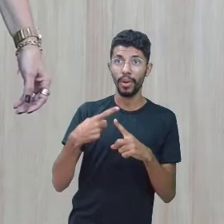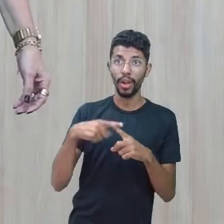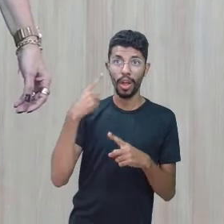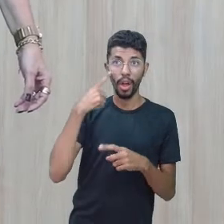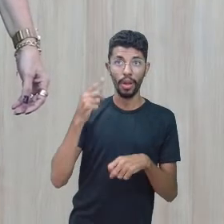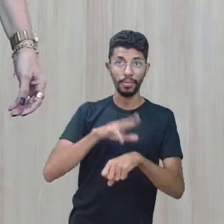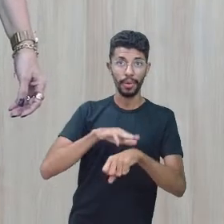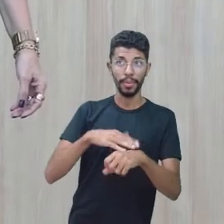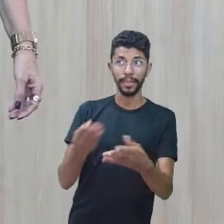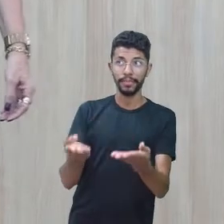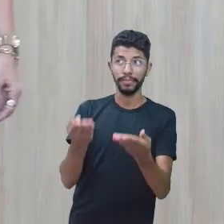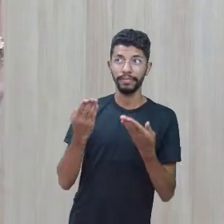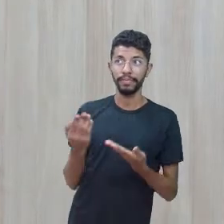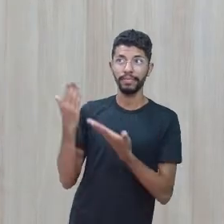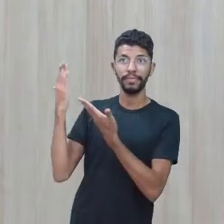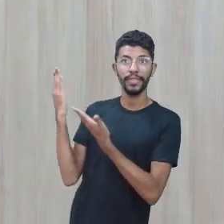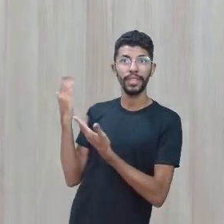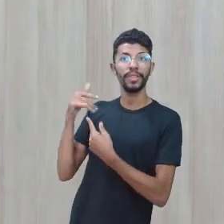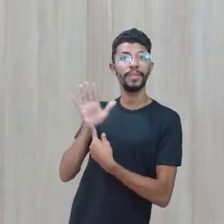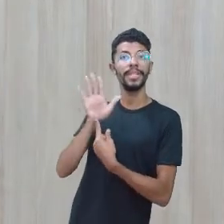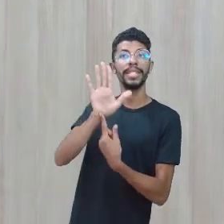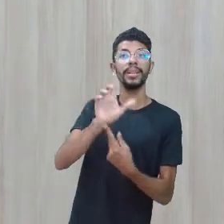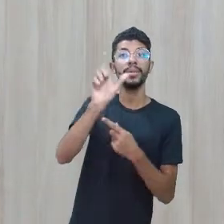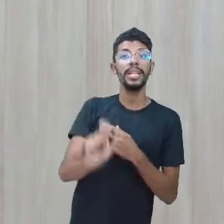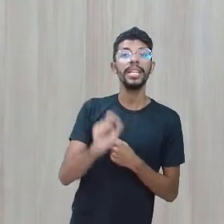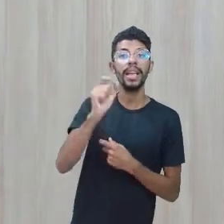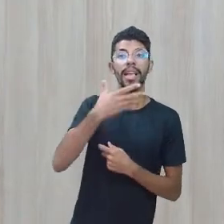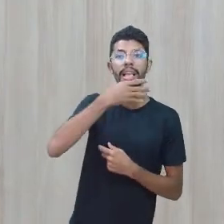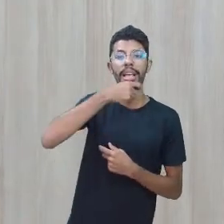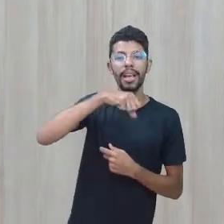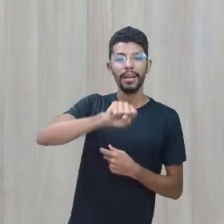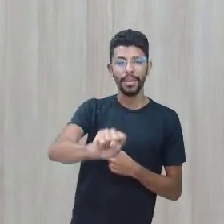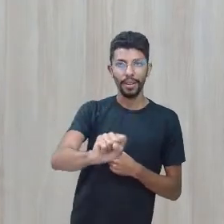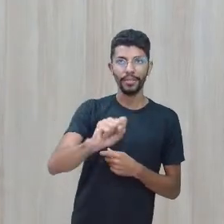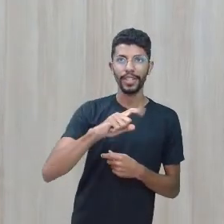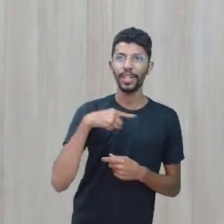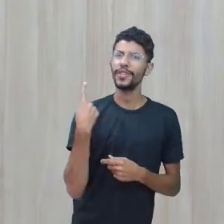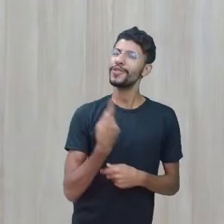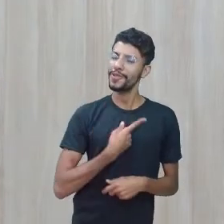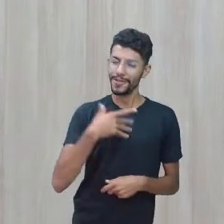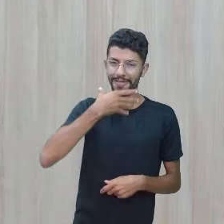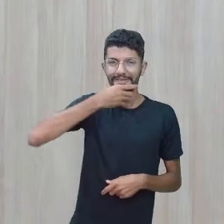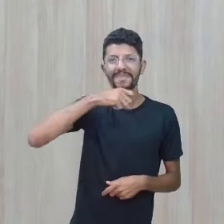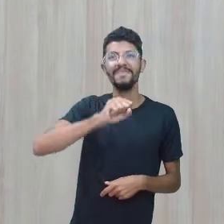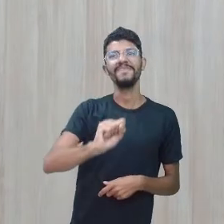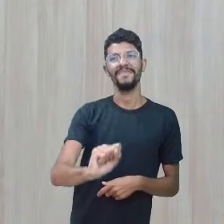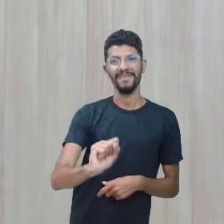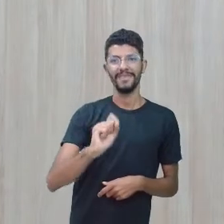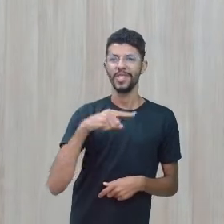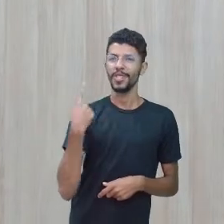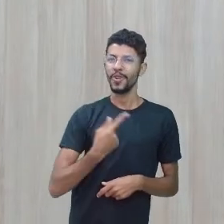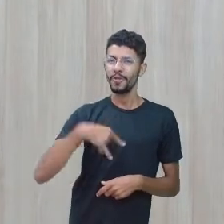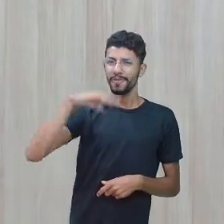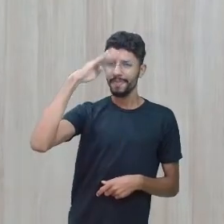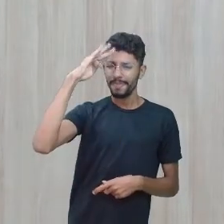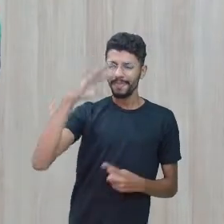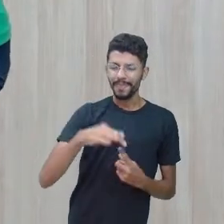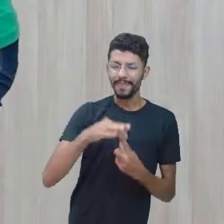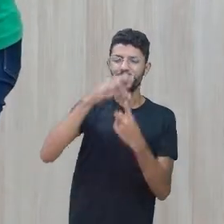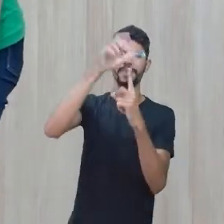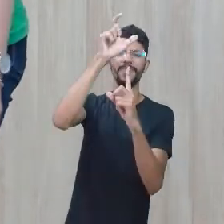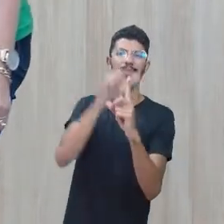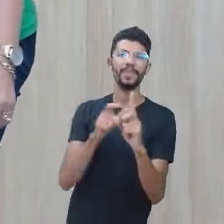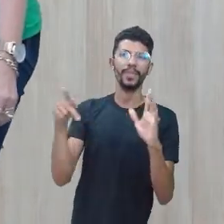acolhida, Paulo Freire, o nosso Paulo Freire, o nosso patrono, que ele